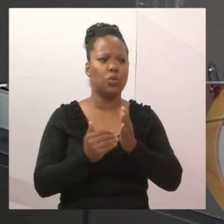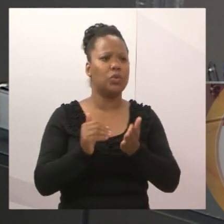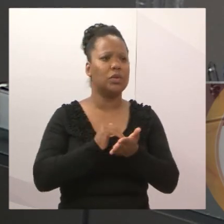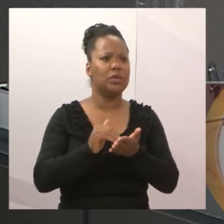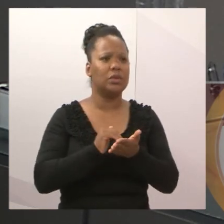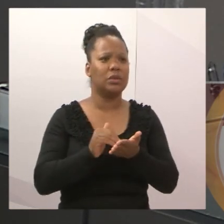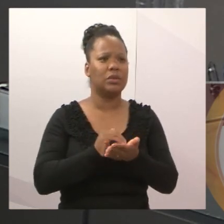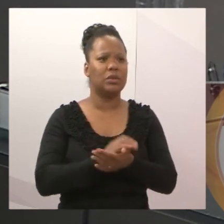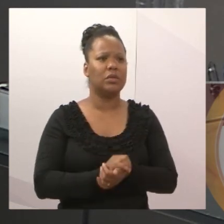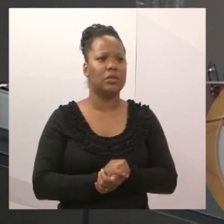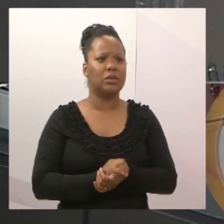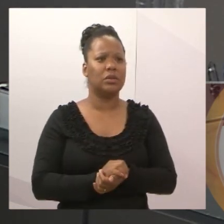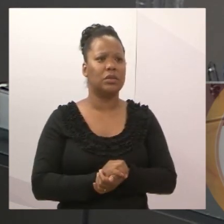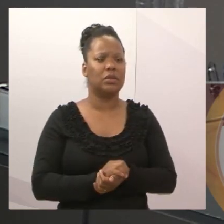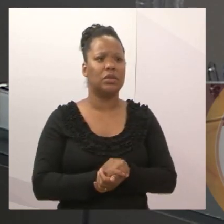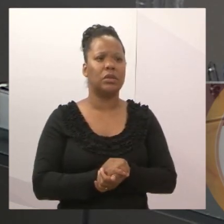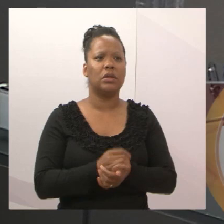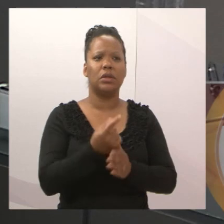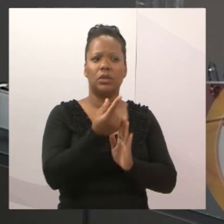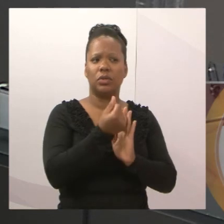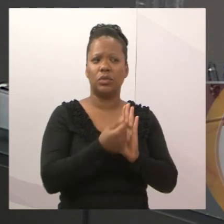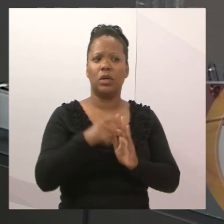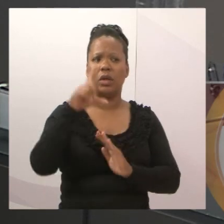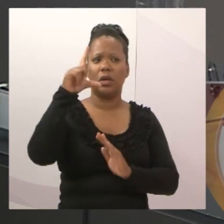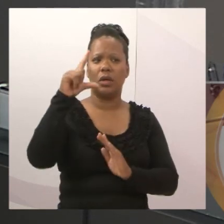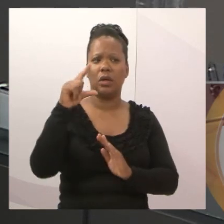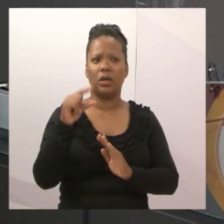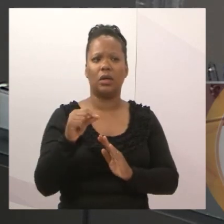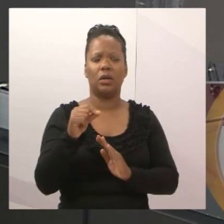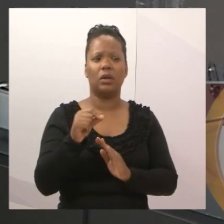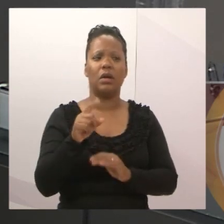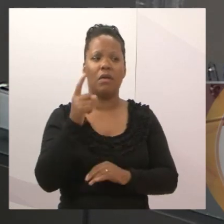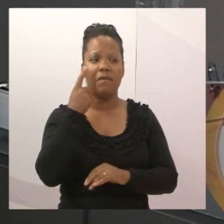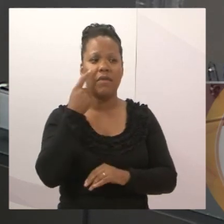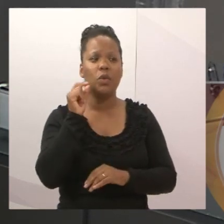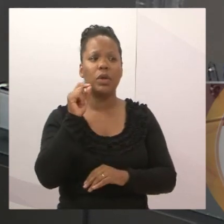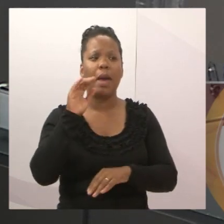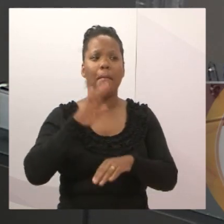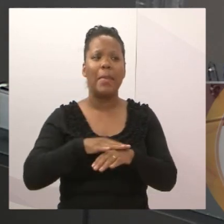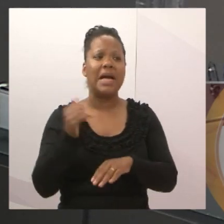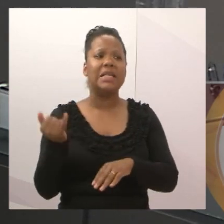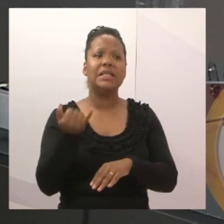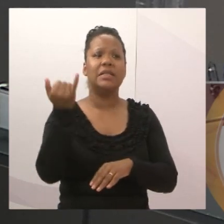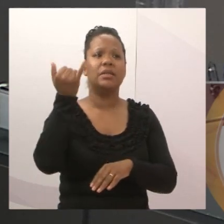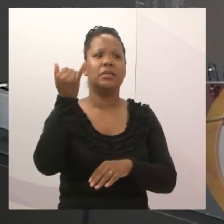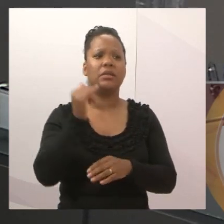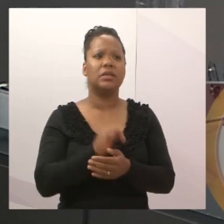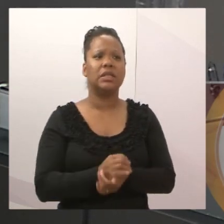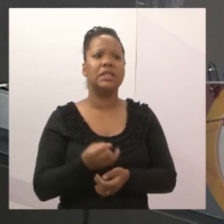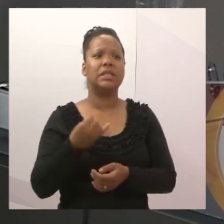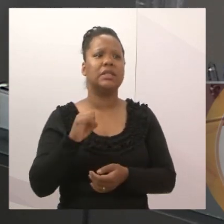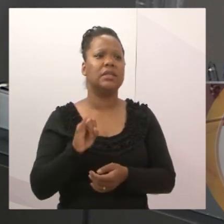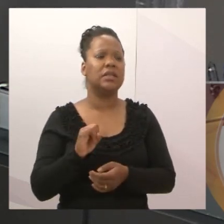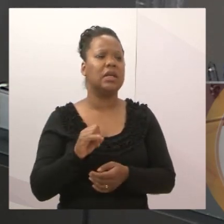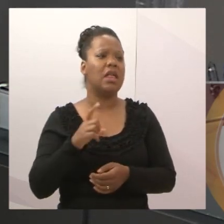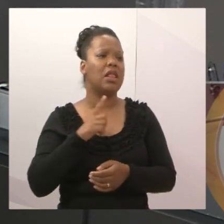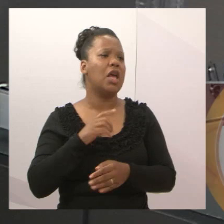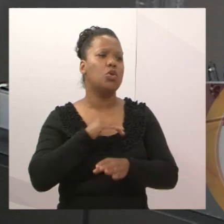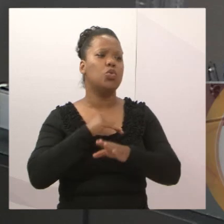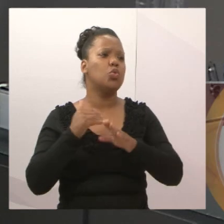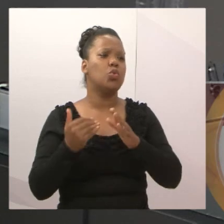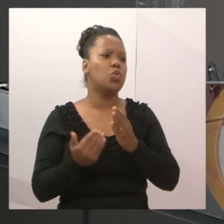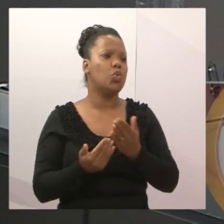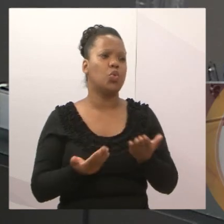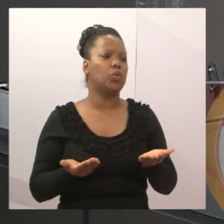de reduzir alguns orçamentos em prol das prioridades que são necessidades para Jacareí. Se a gente tivesse todos os recursos